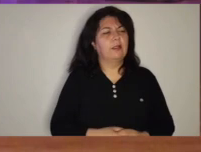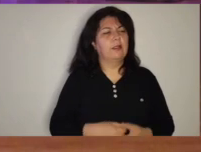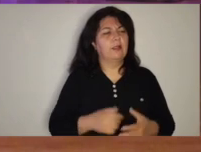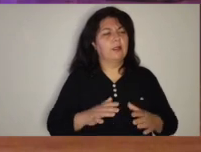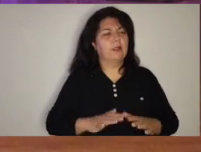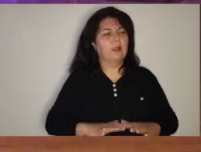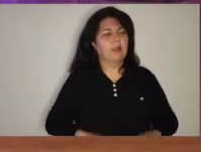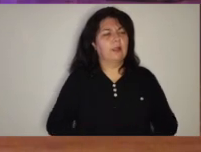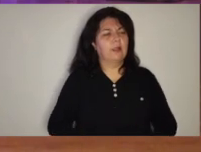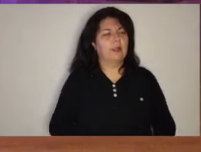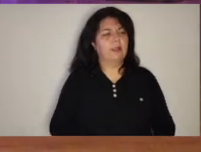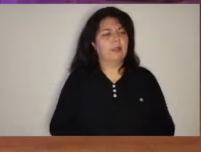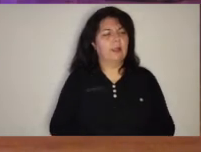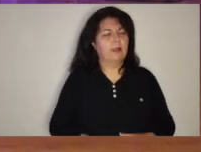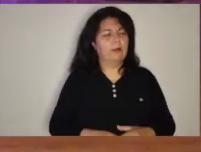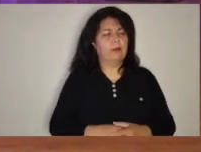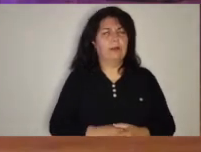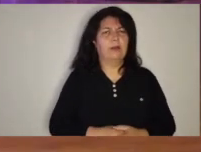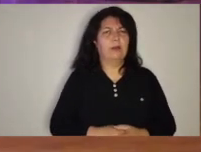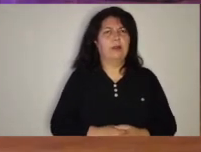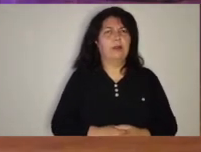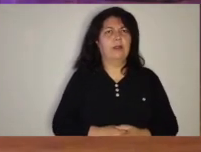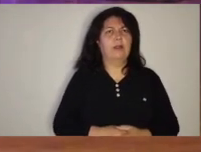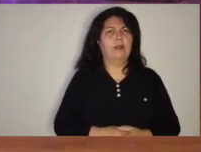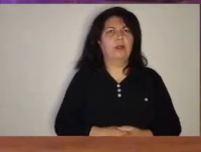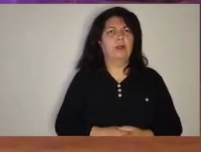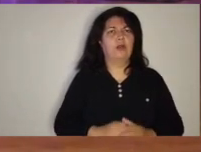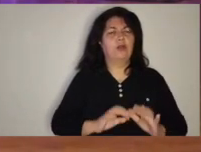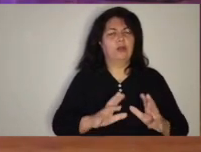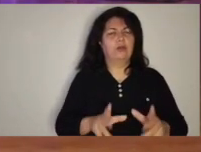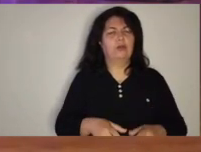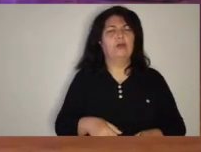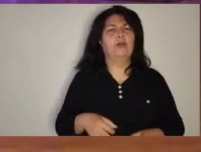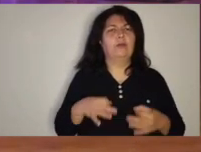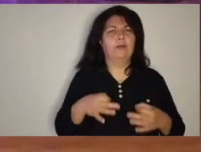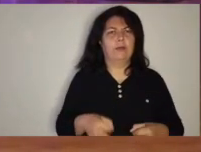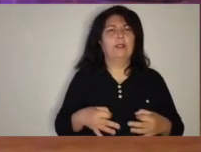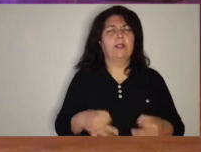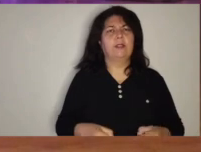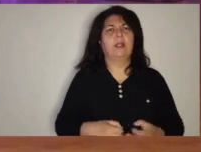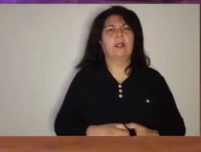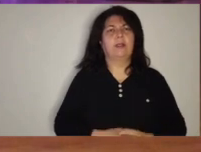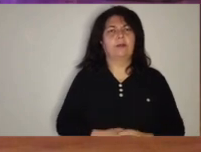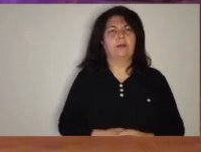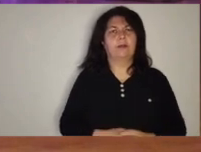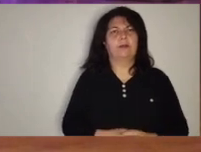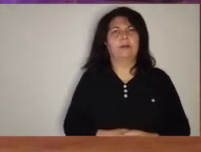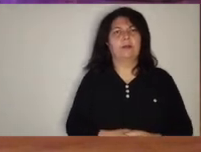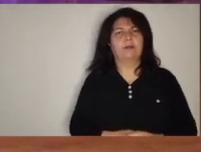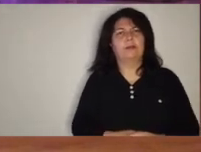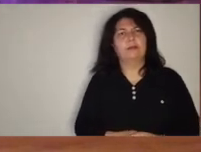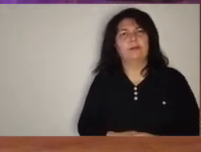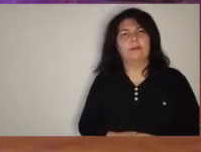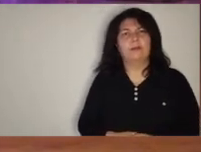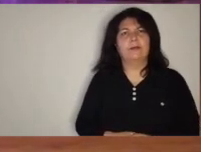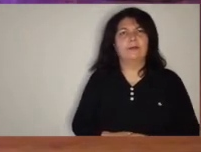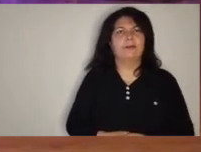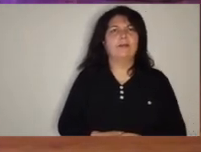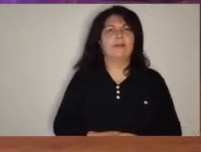que aconteceu? Contei tudo para ele. Ele falou assim: fique tranquila, em 3 dias o dinheiro vai estar na conta.